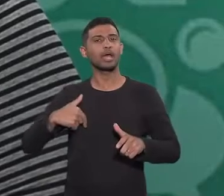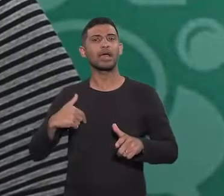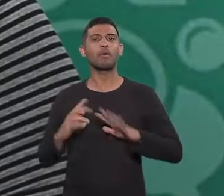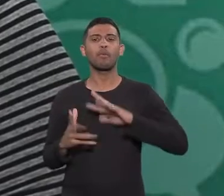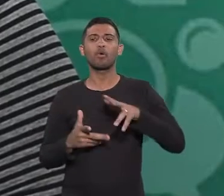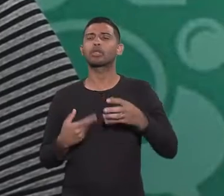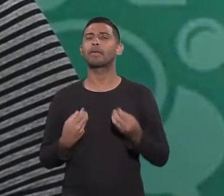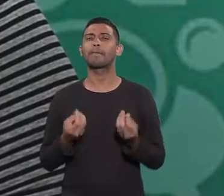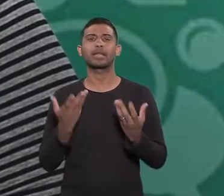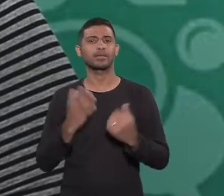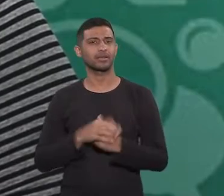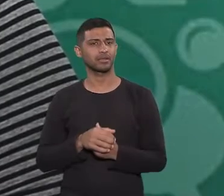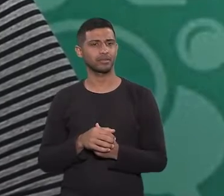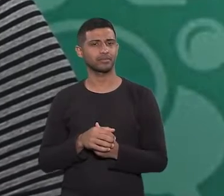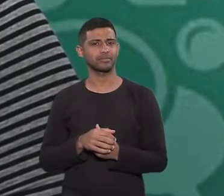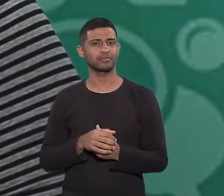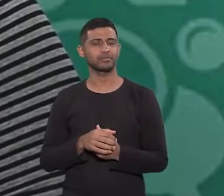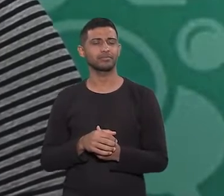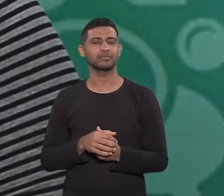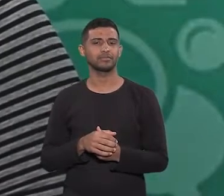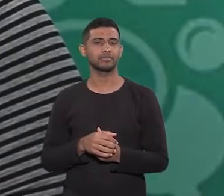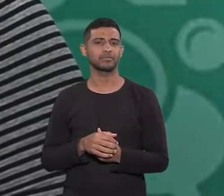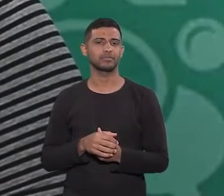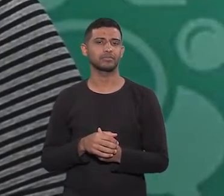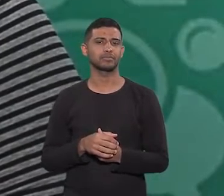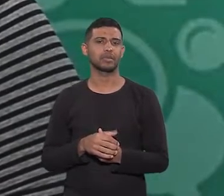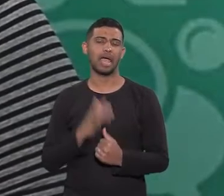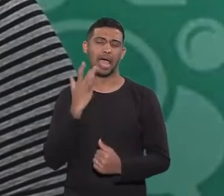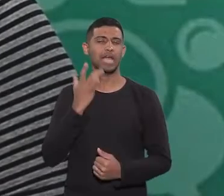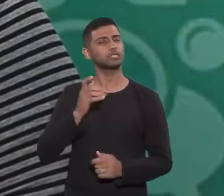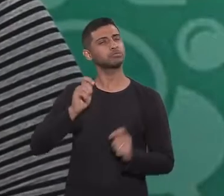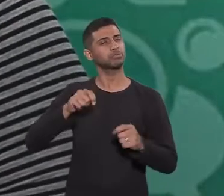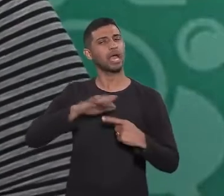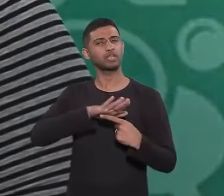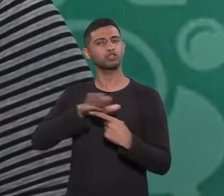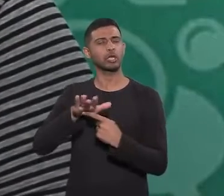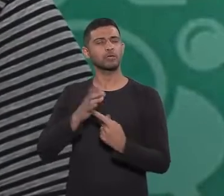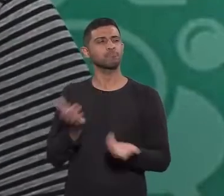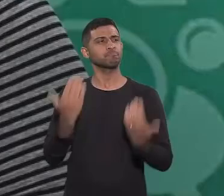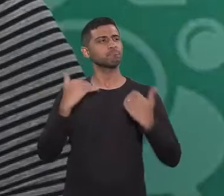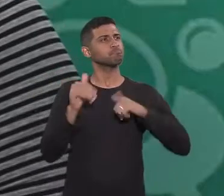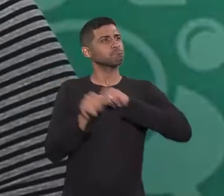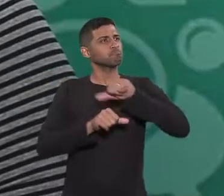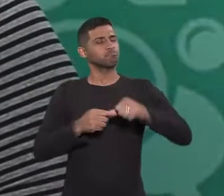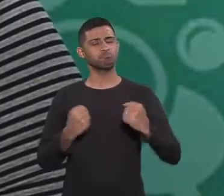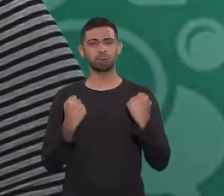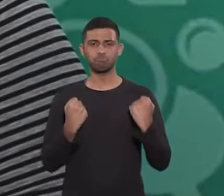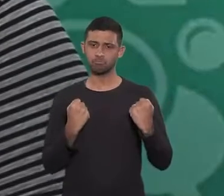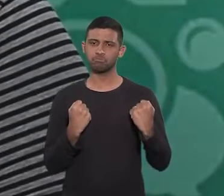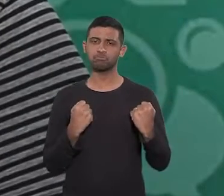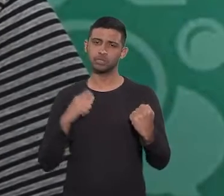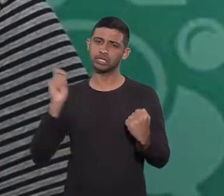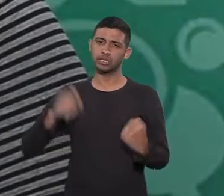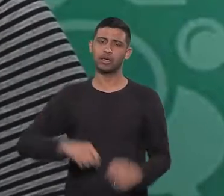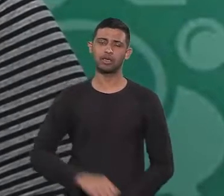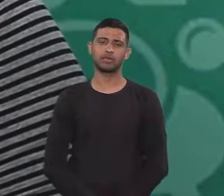entender qual é o seu lugar no mundo, primeiro, né, antes de chegar numa história específica, e que eu acho que isso empodera muitos